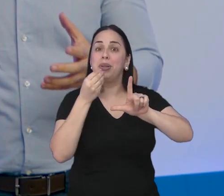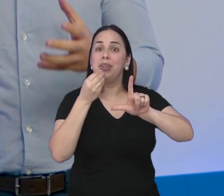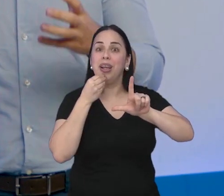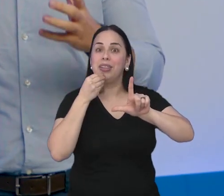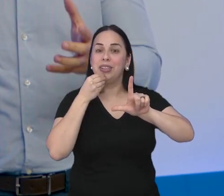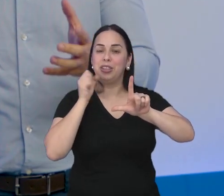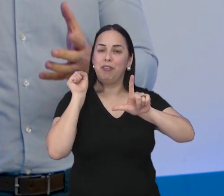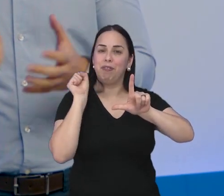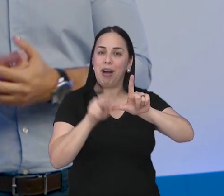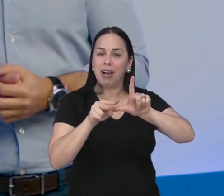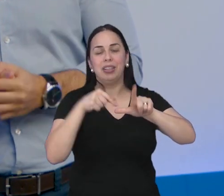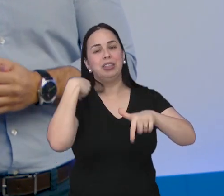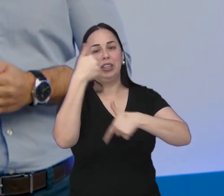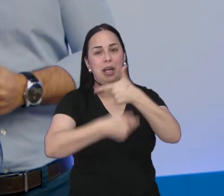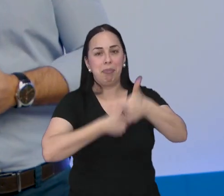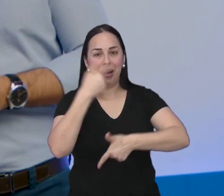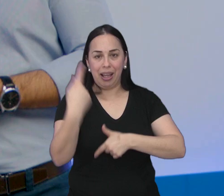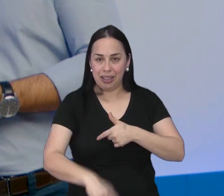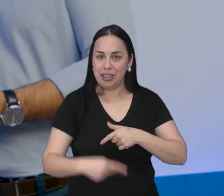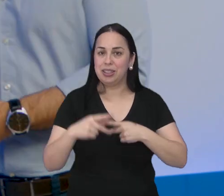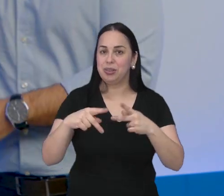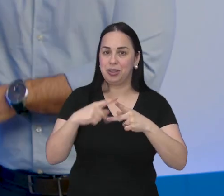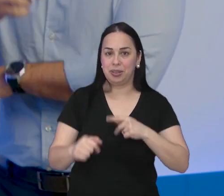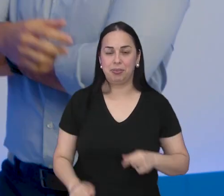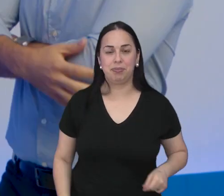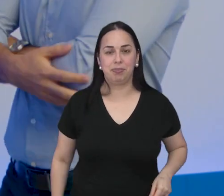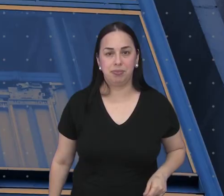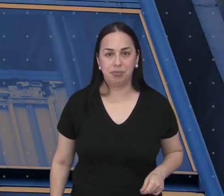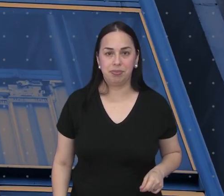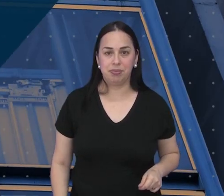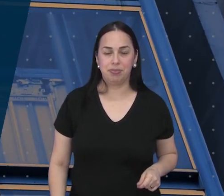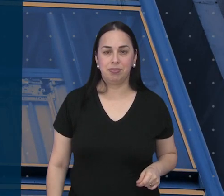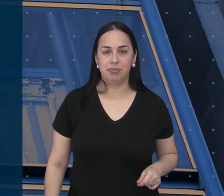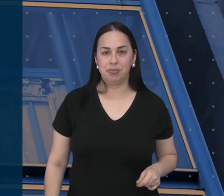serviços, as vagas de trabalho abertas aqui na cidade. Vamos ver?